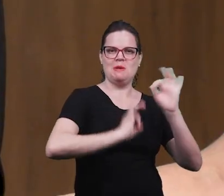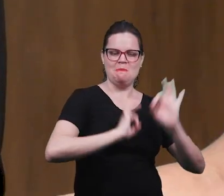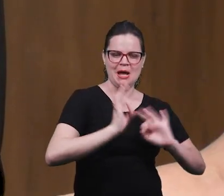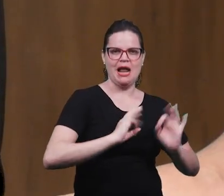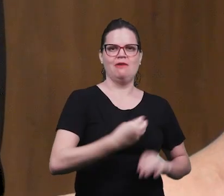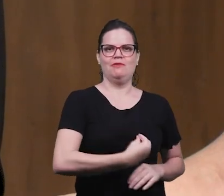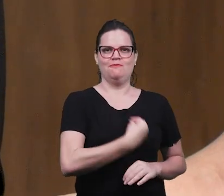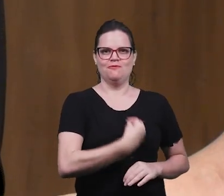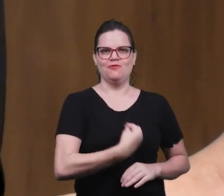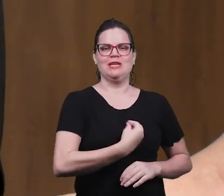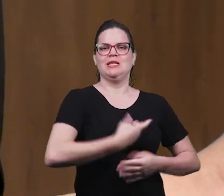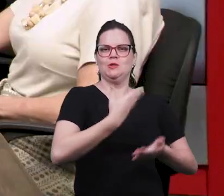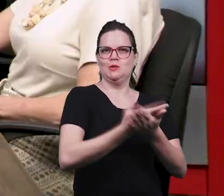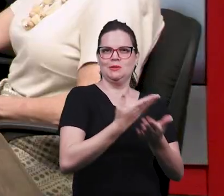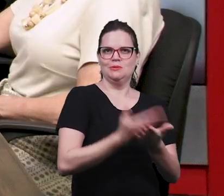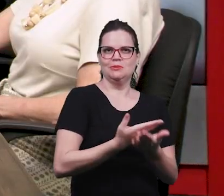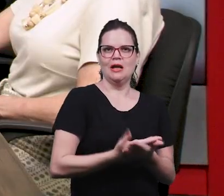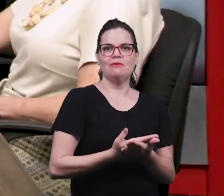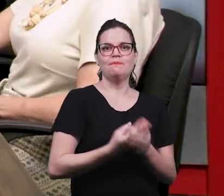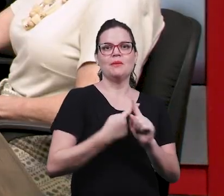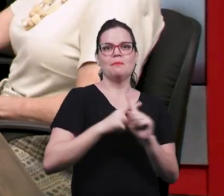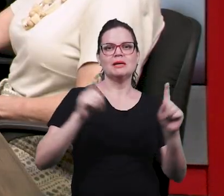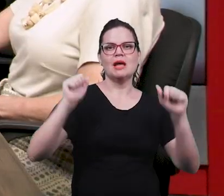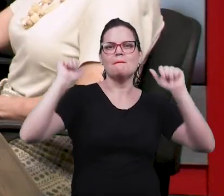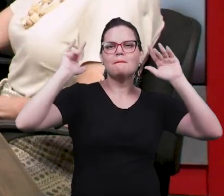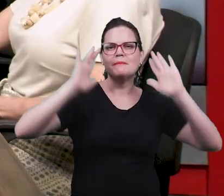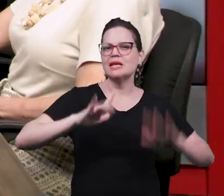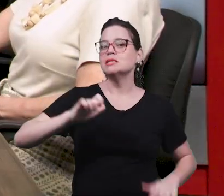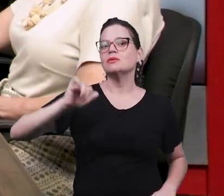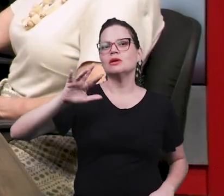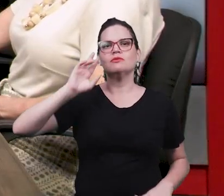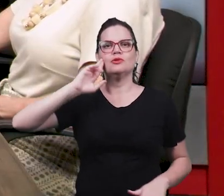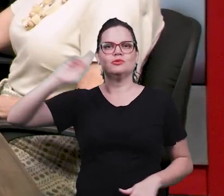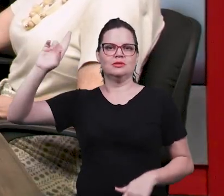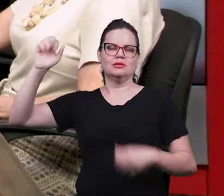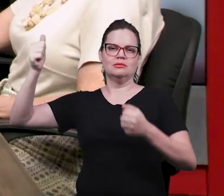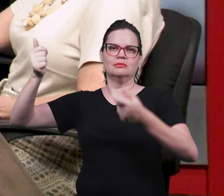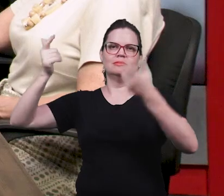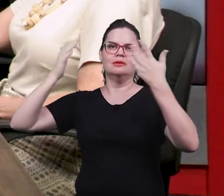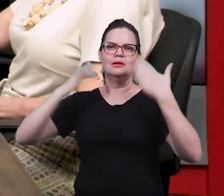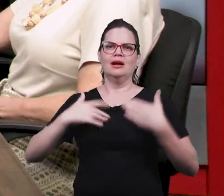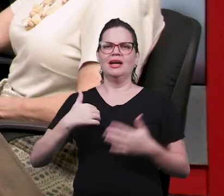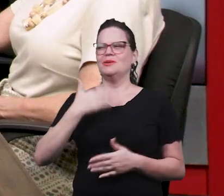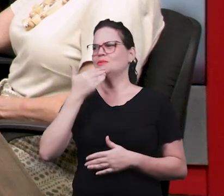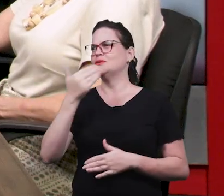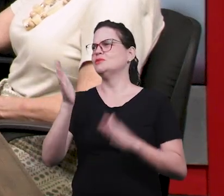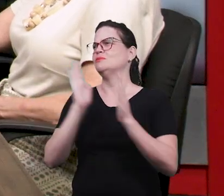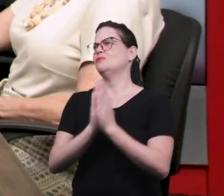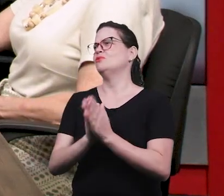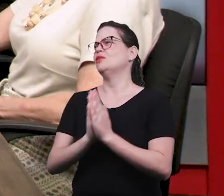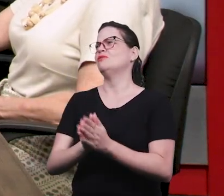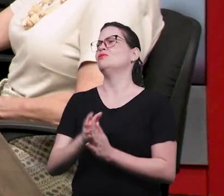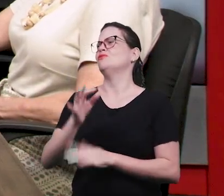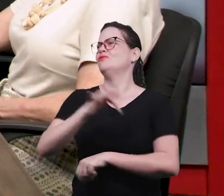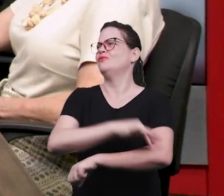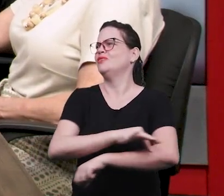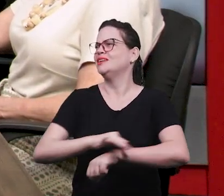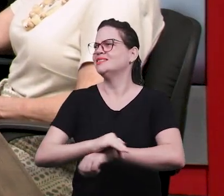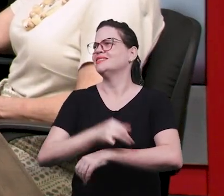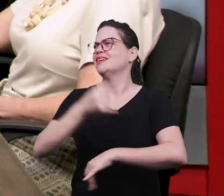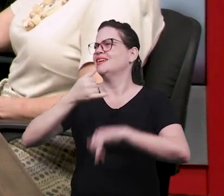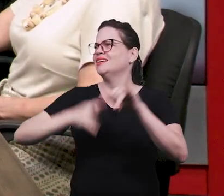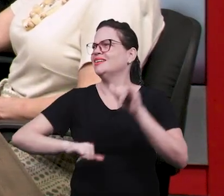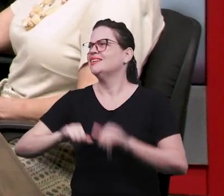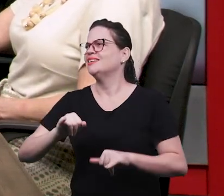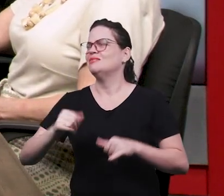lutava. E assim, o Senhor me dá uma benção, Senhor, para entender isso. Física, química, eu fazendo administração,